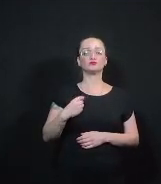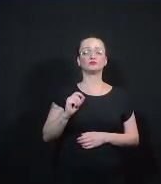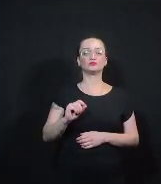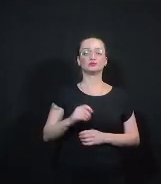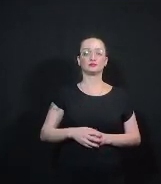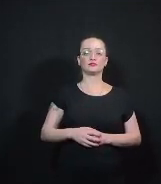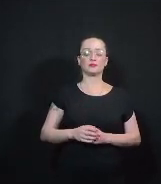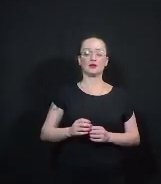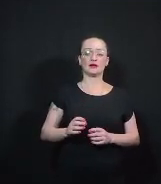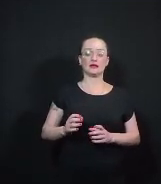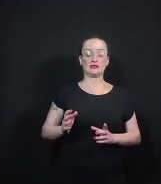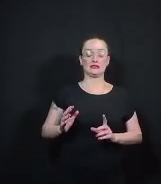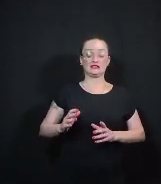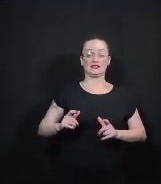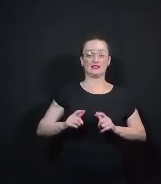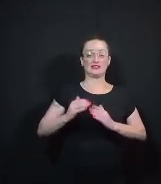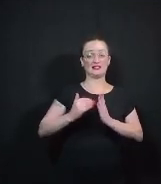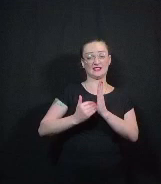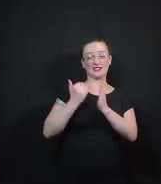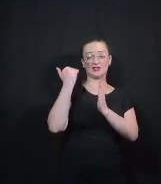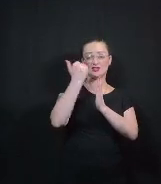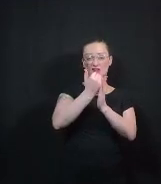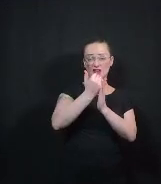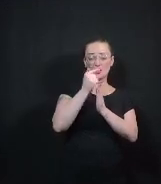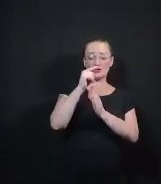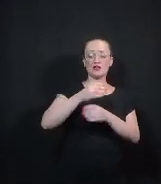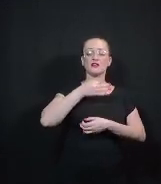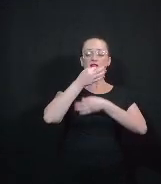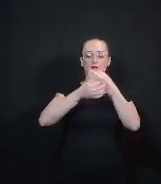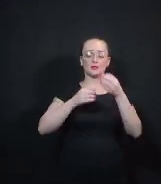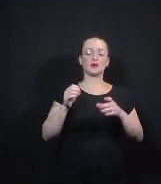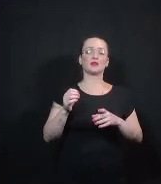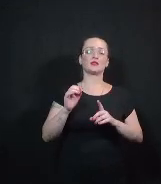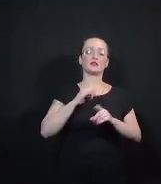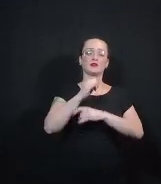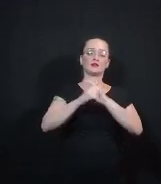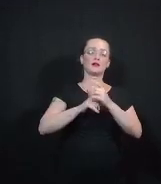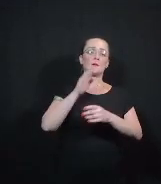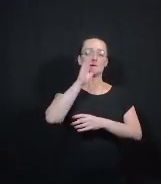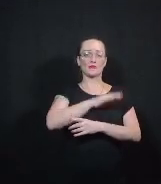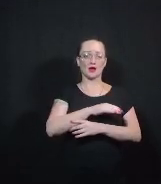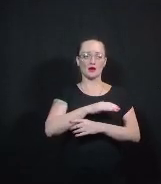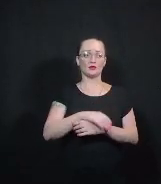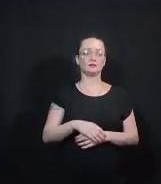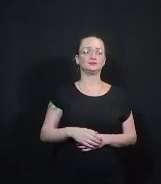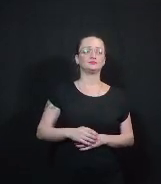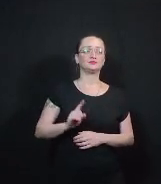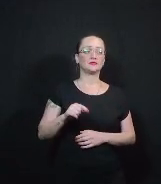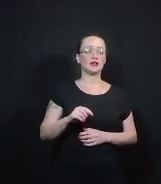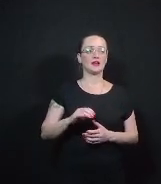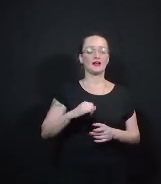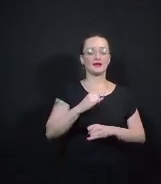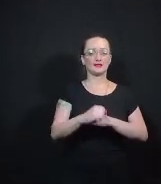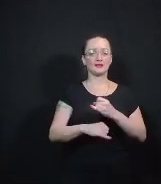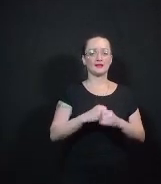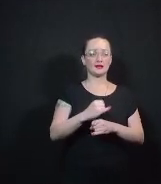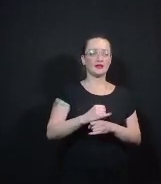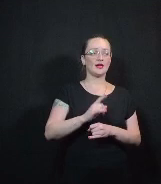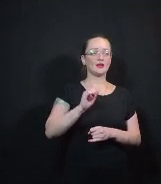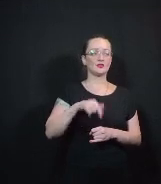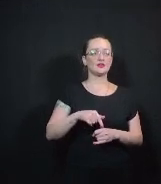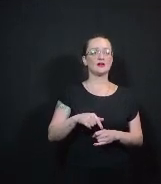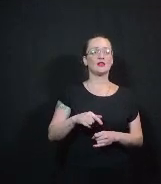um certo exagero, né, em cima desse argumento da internet do mal, que é a internet que passa a